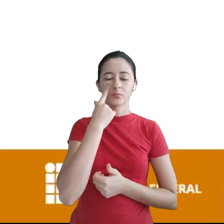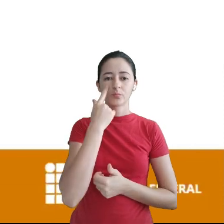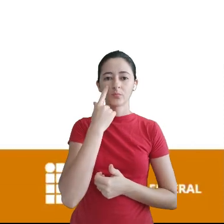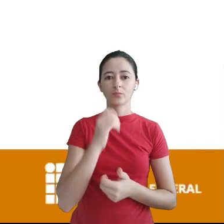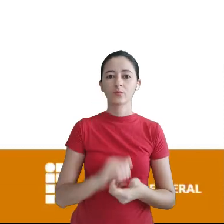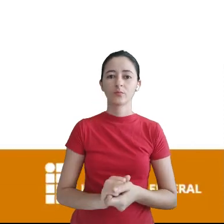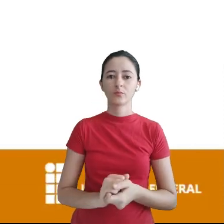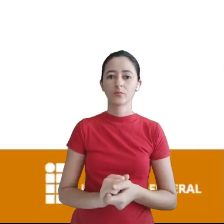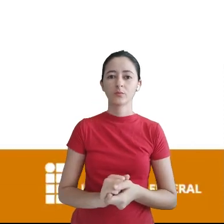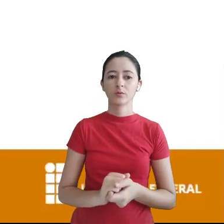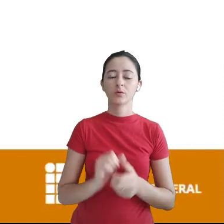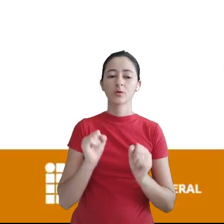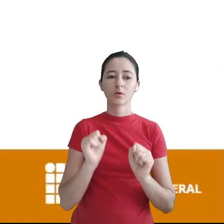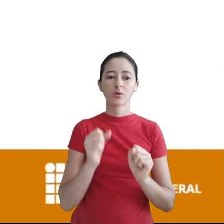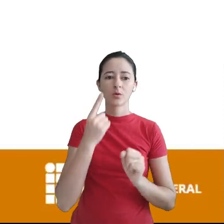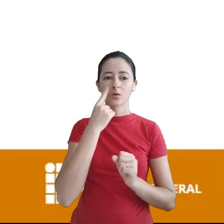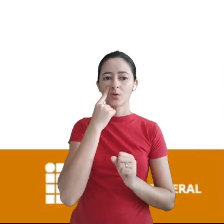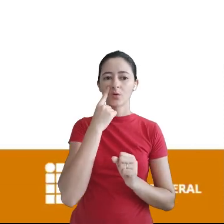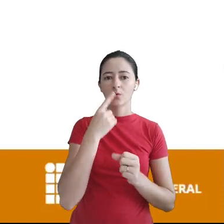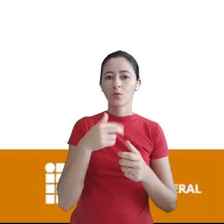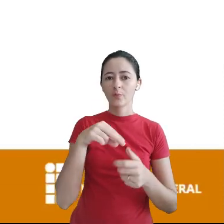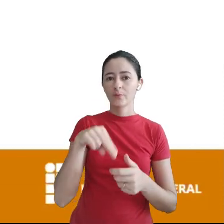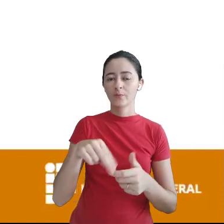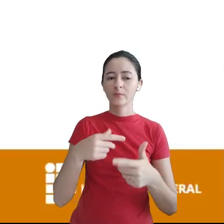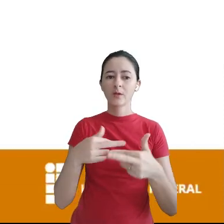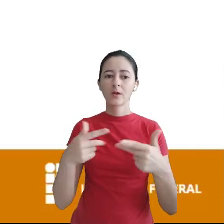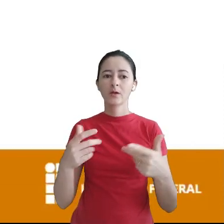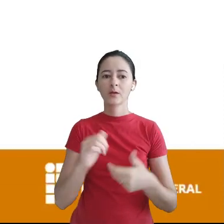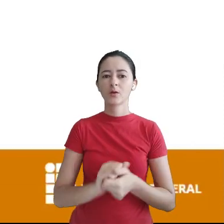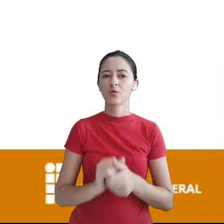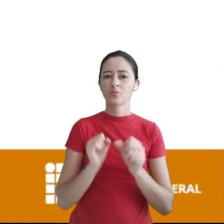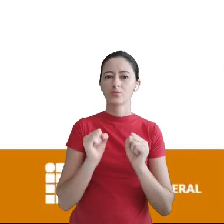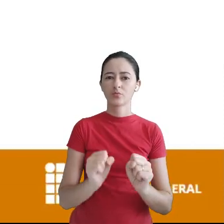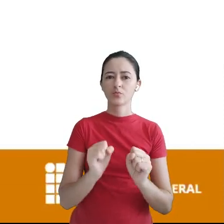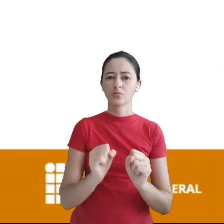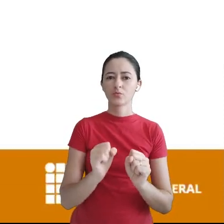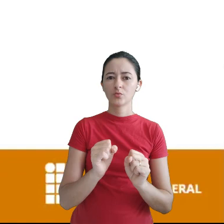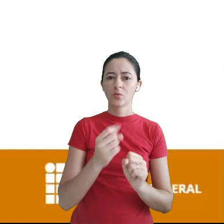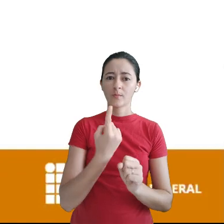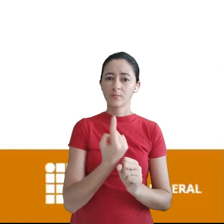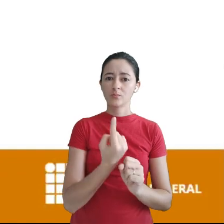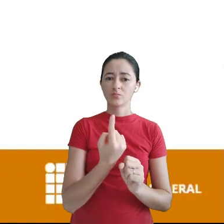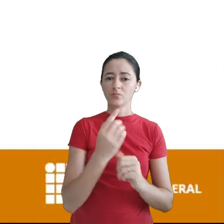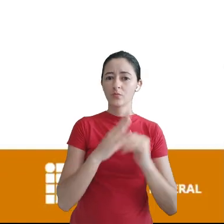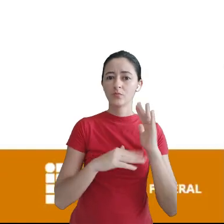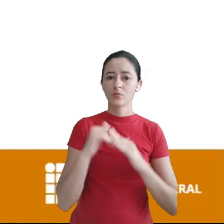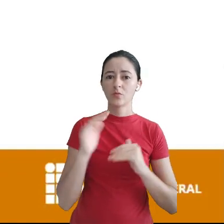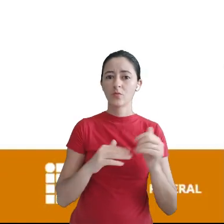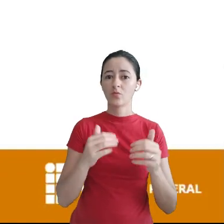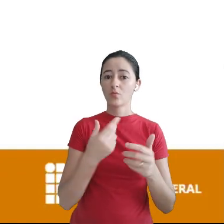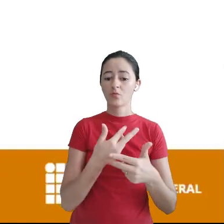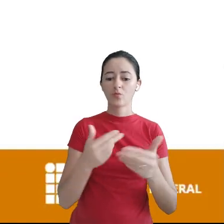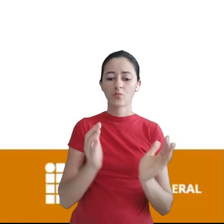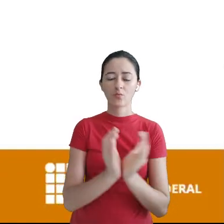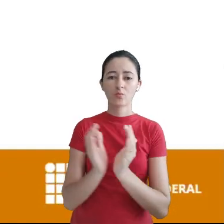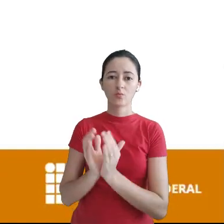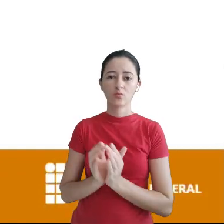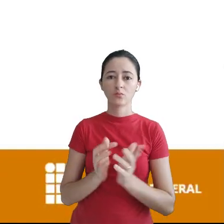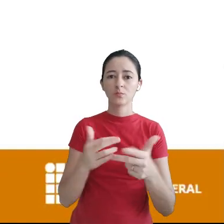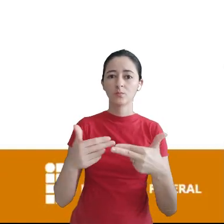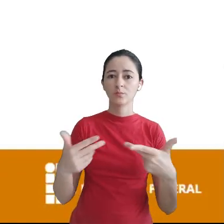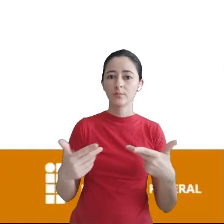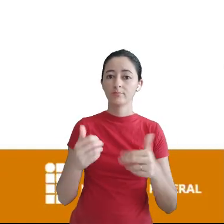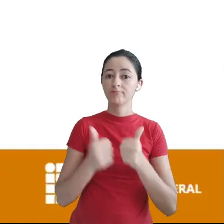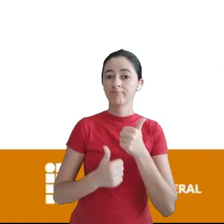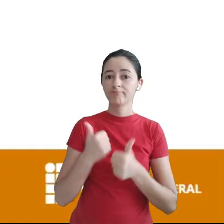1. Não um N para N. Só coloquei N para N. Um jogador está relacionado a vários times. Poderia? Depende do